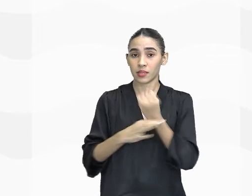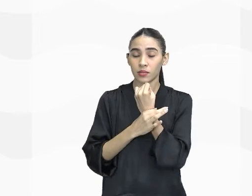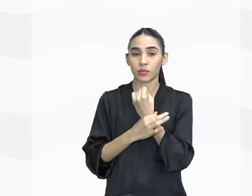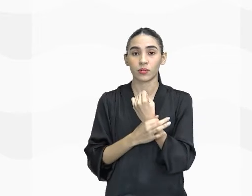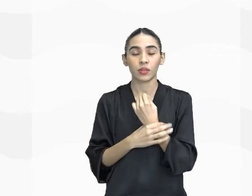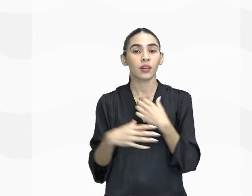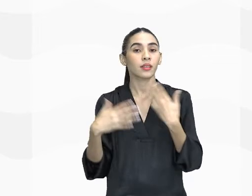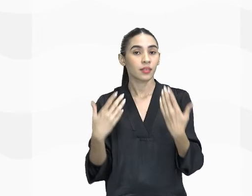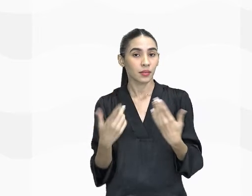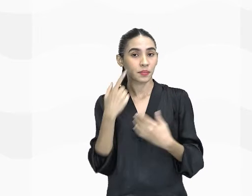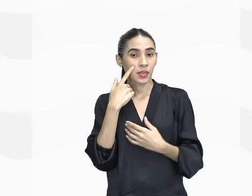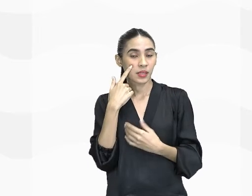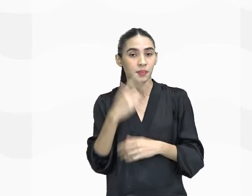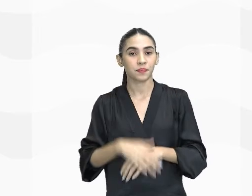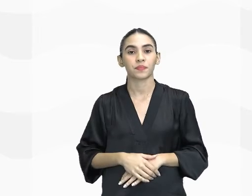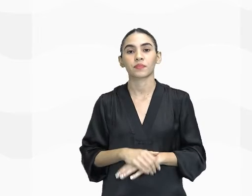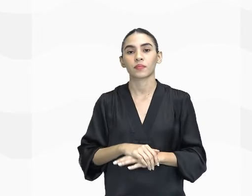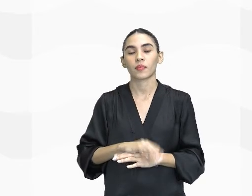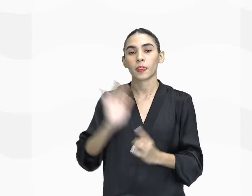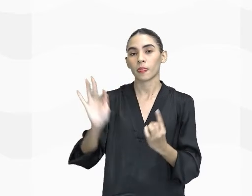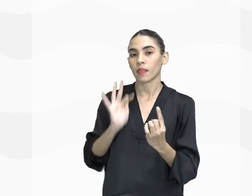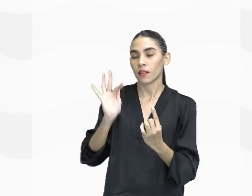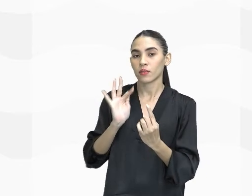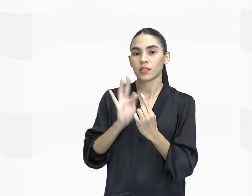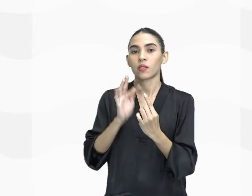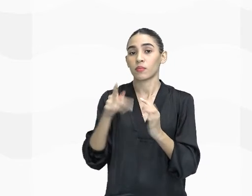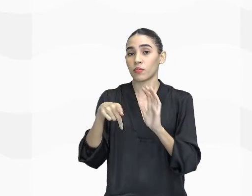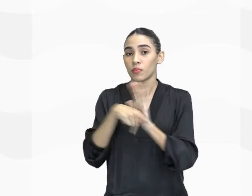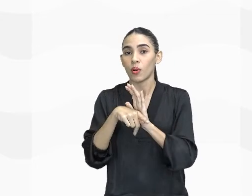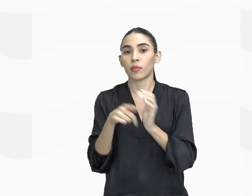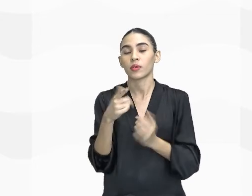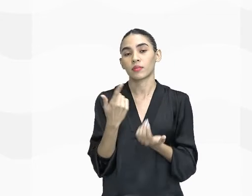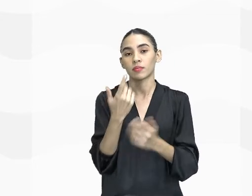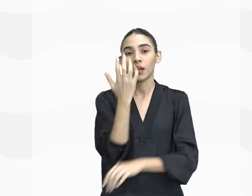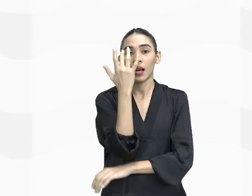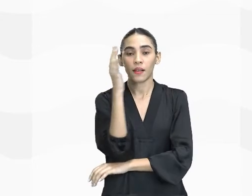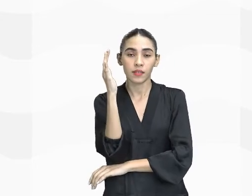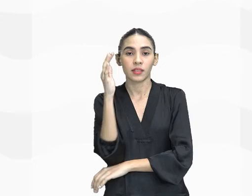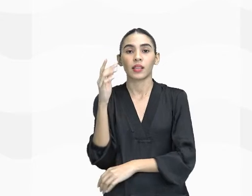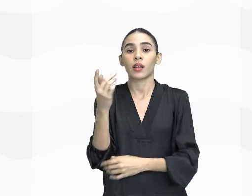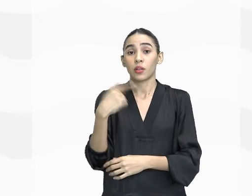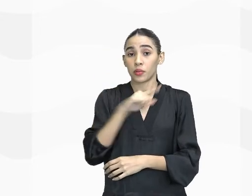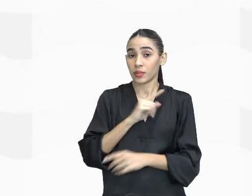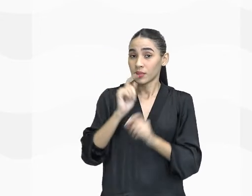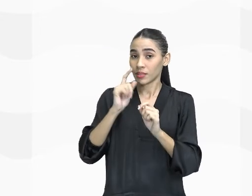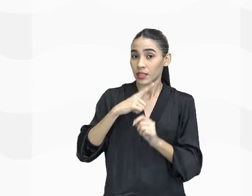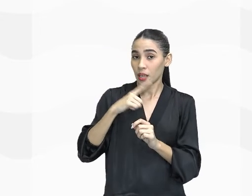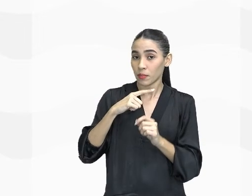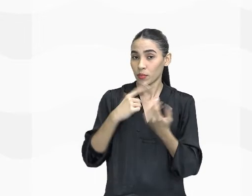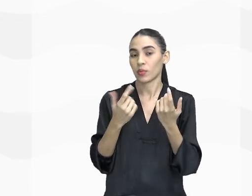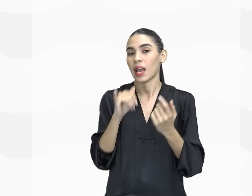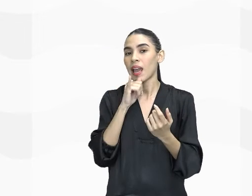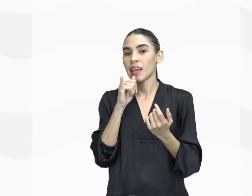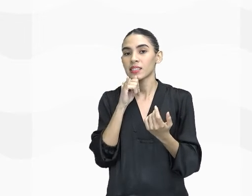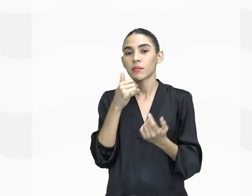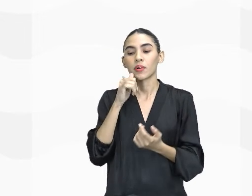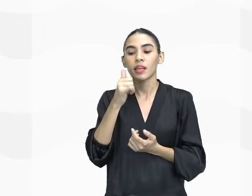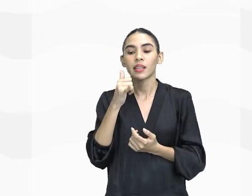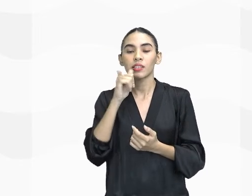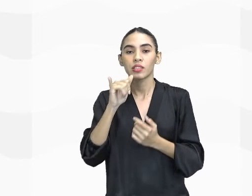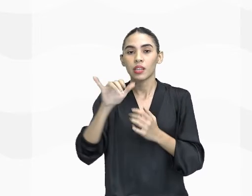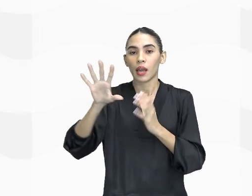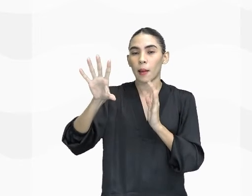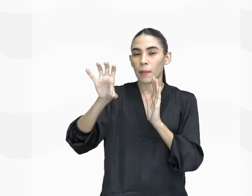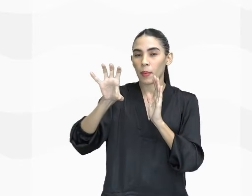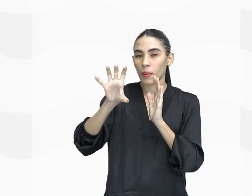Então, veja só, a função aí que é desempenhada também pelas árvores, nós temos uma tecnologia que é para capturar esse CO2